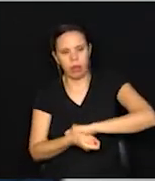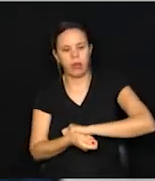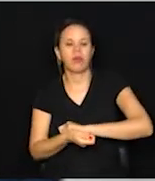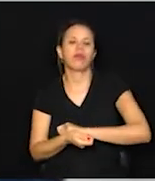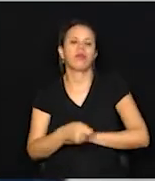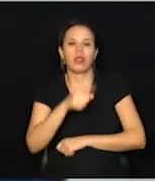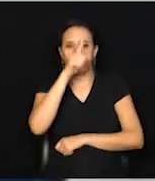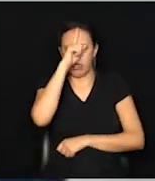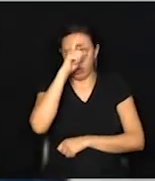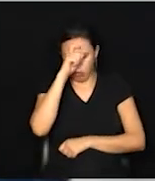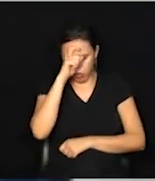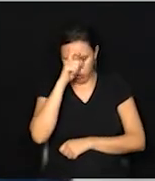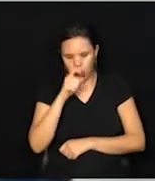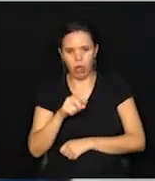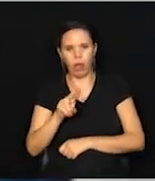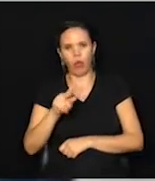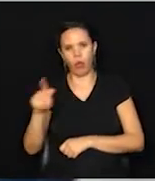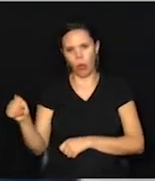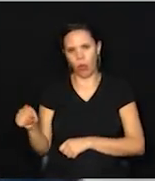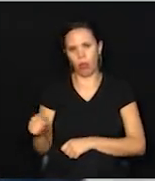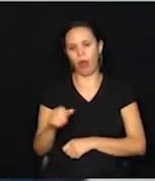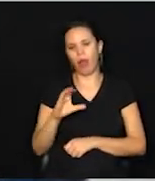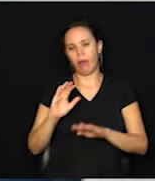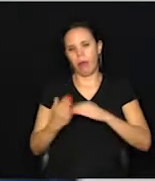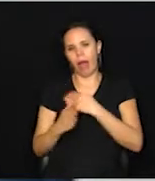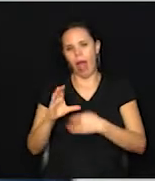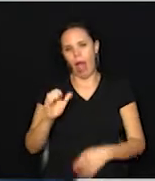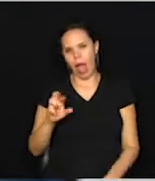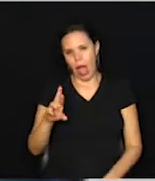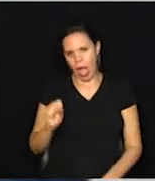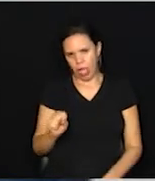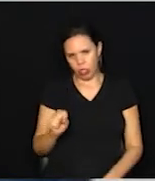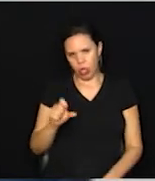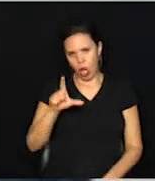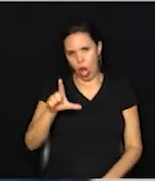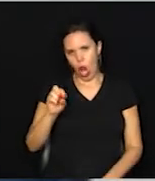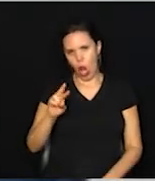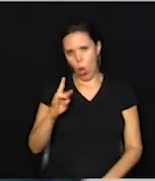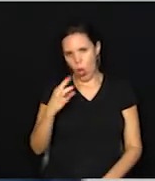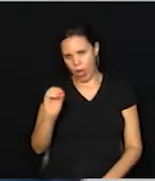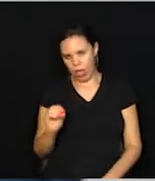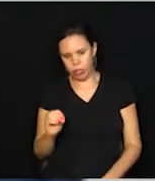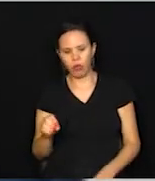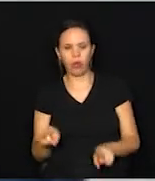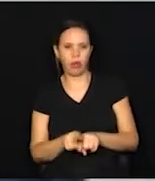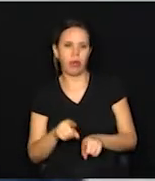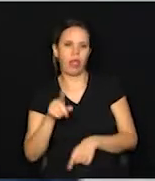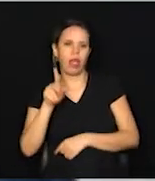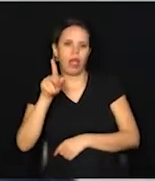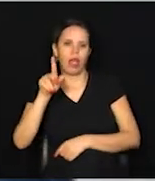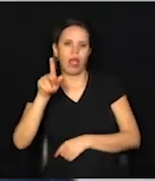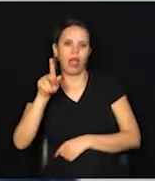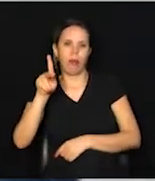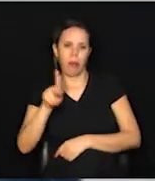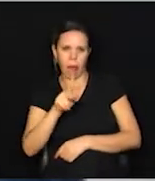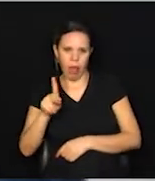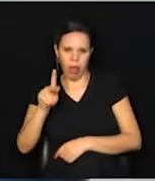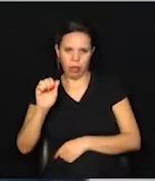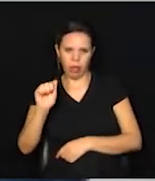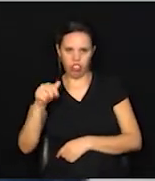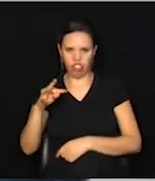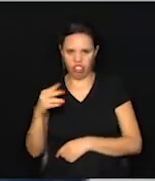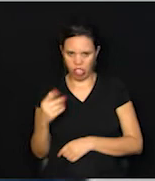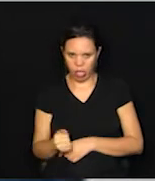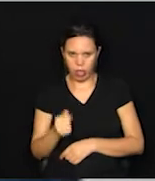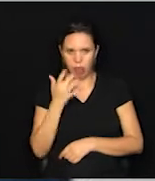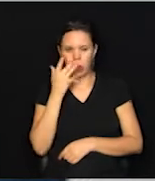havia sido aberto leitos o ano passado, leitos de enfermaria, nós abrimos no Anchieta Metropolitano, abrimos no Ouro